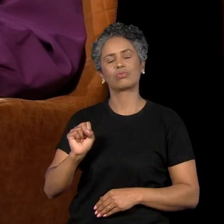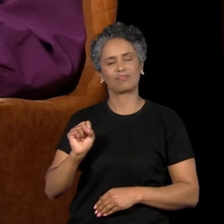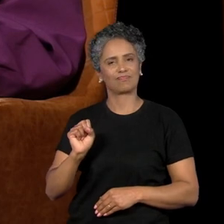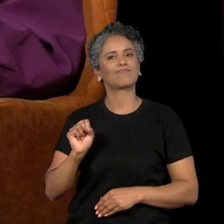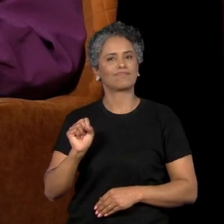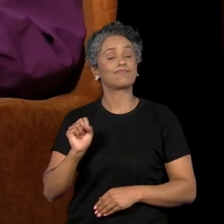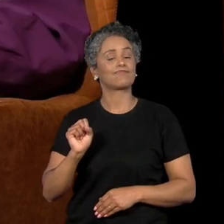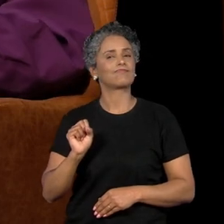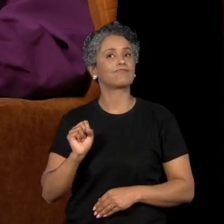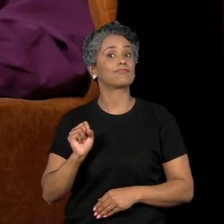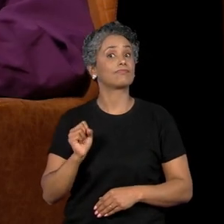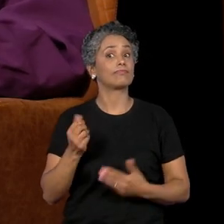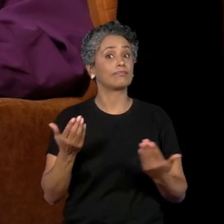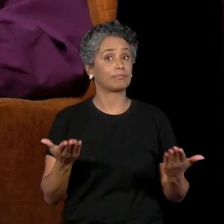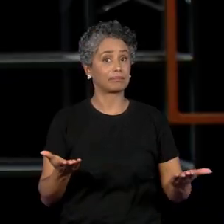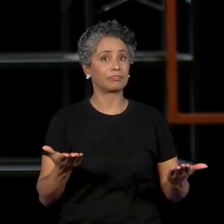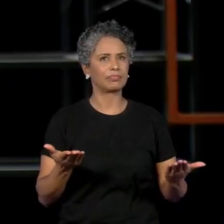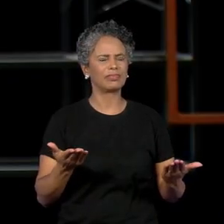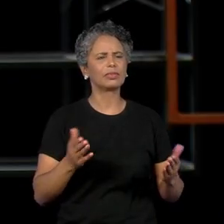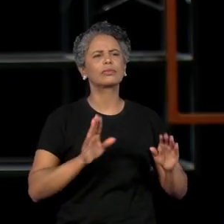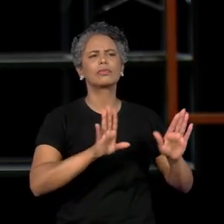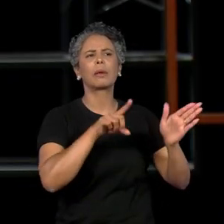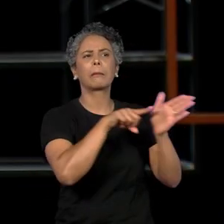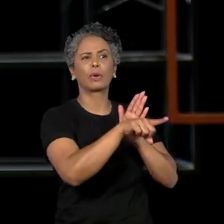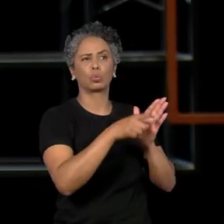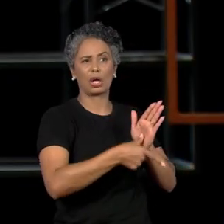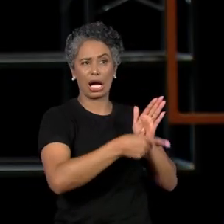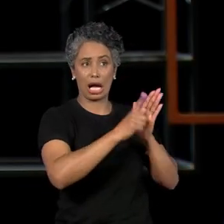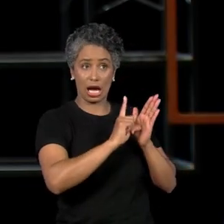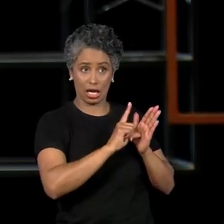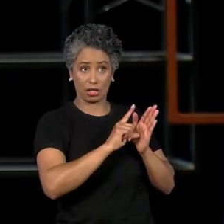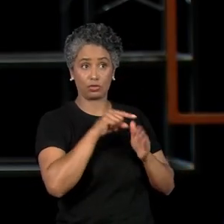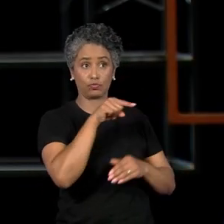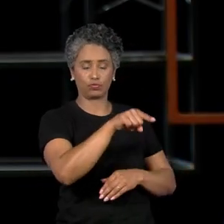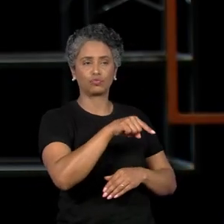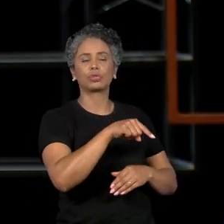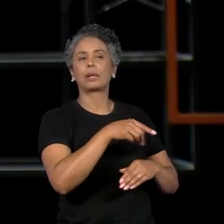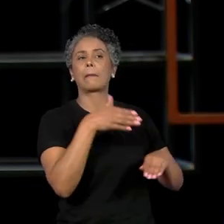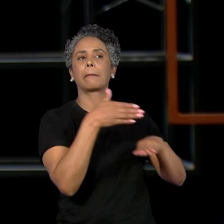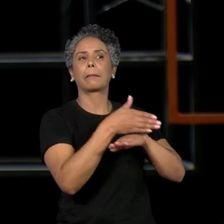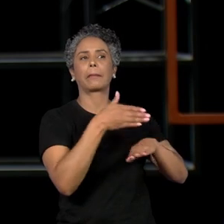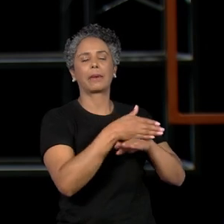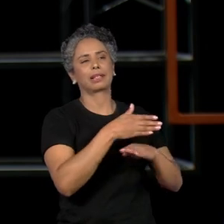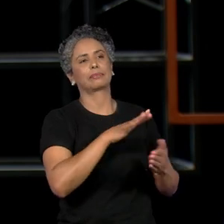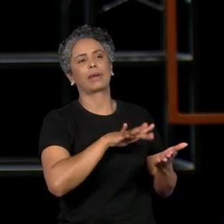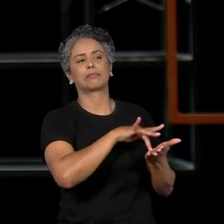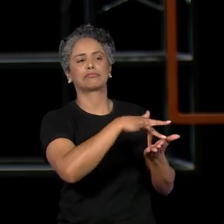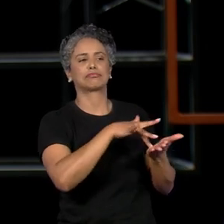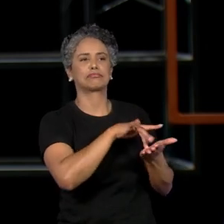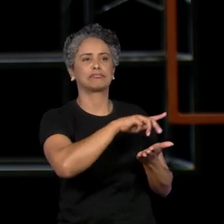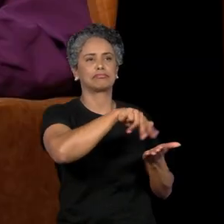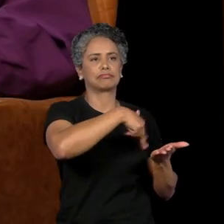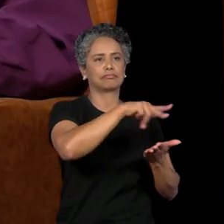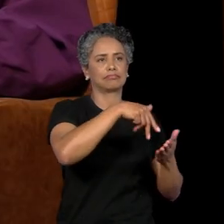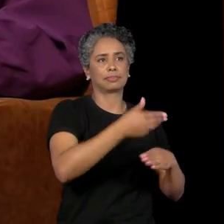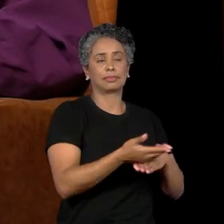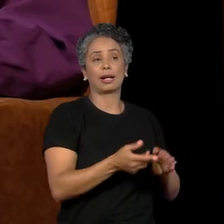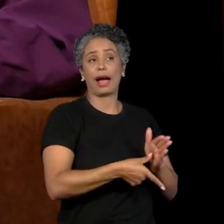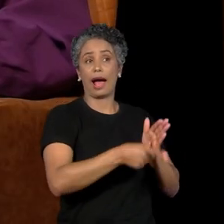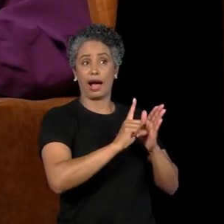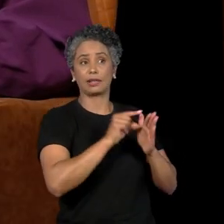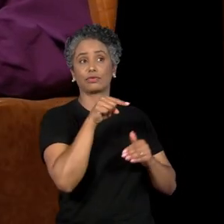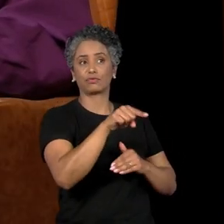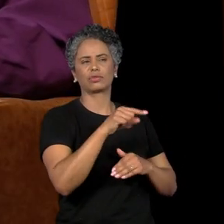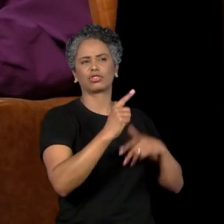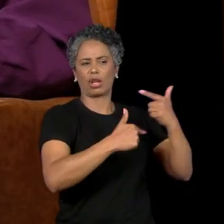vista. Mas antes de você entrar na dança, você fez vários trabalhos como ator, né? Sim,